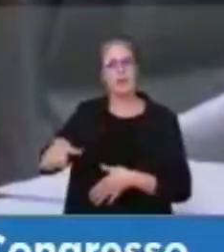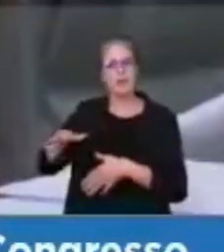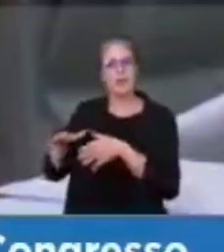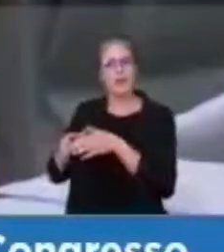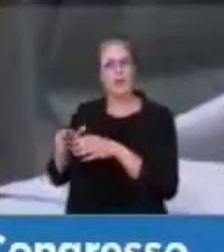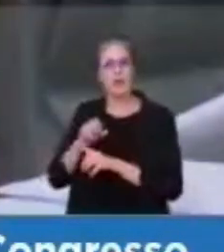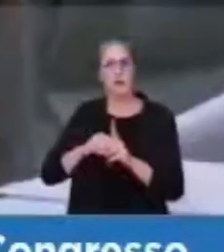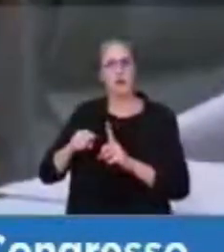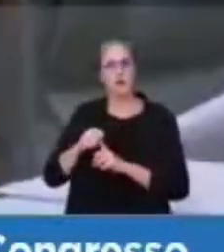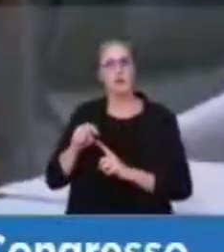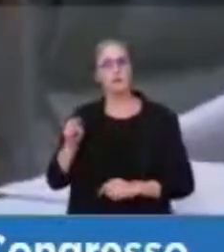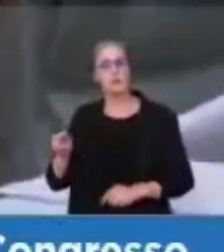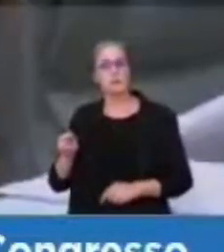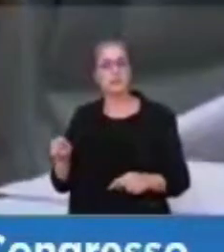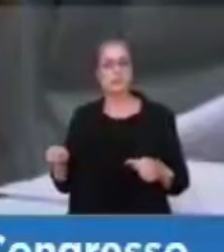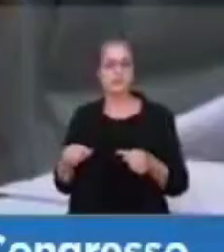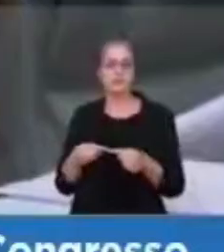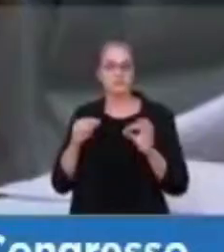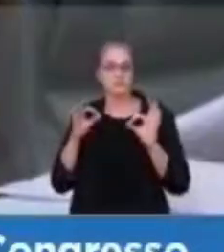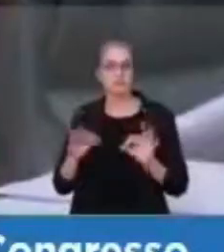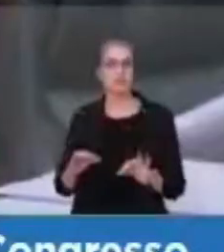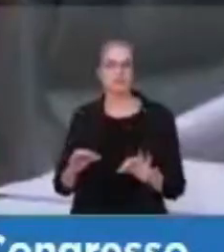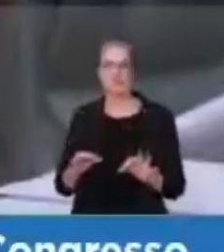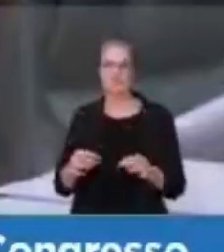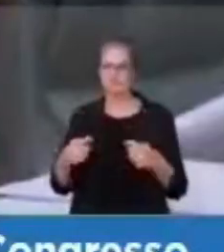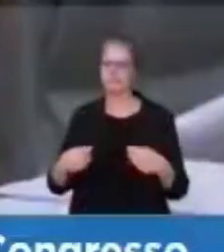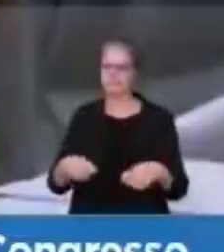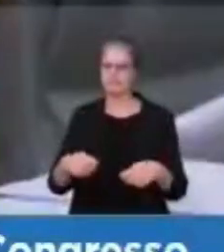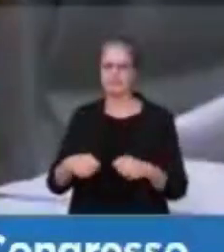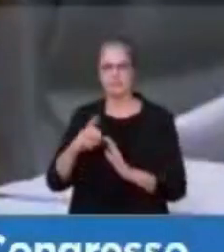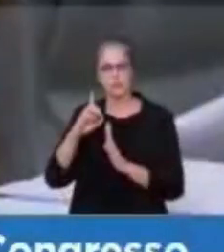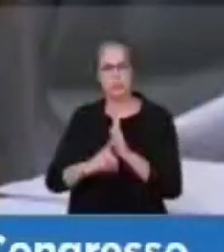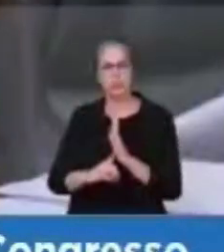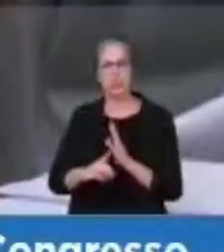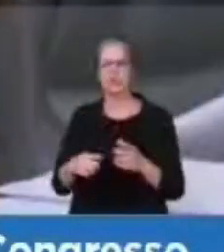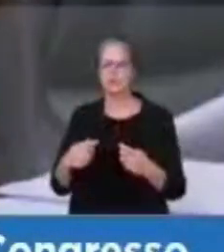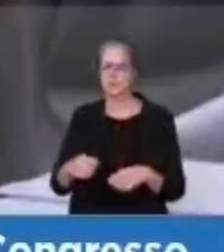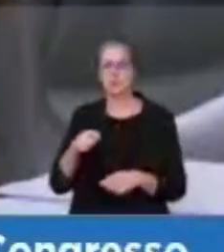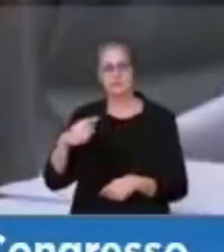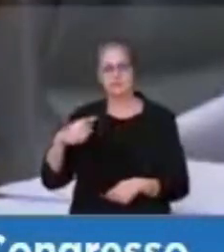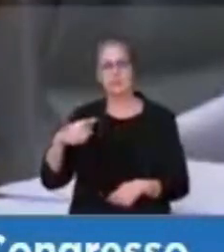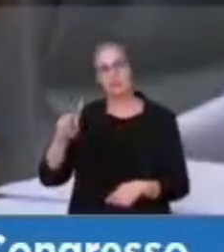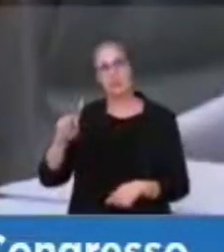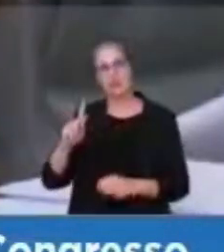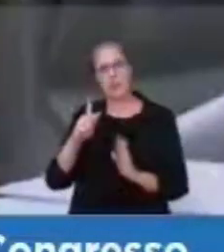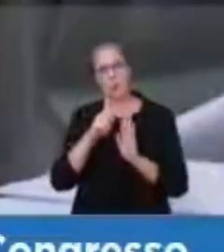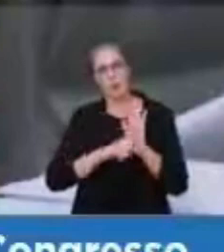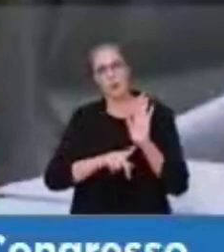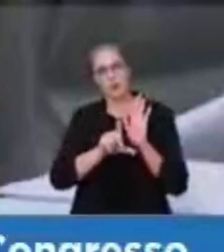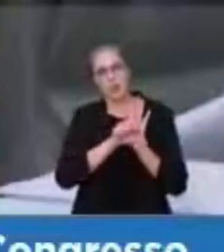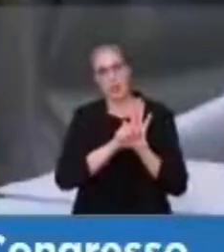que legítima e reivindicação mais do que justa de projeto de lei que foi apresentado no Congresso